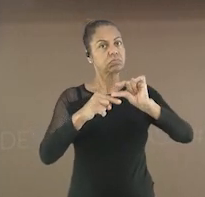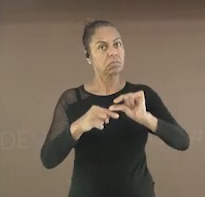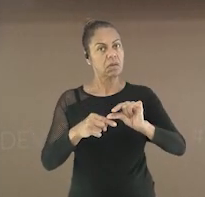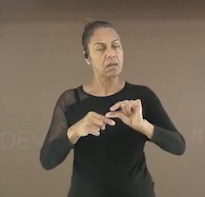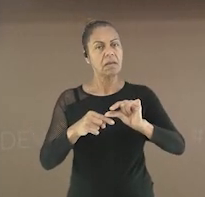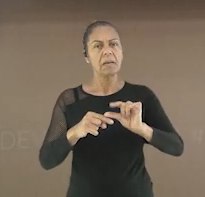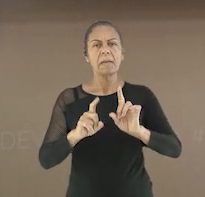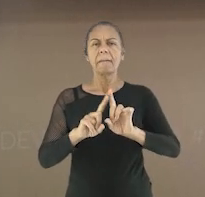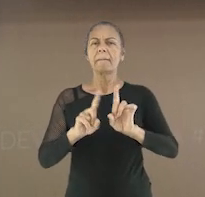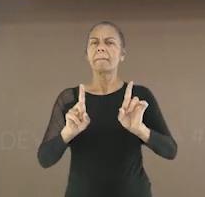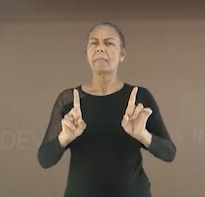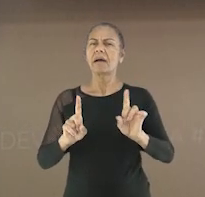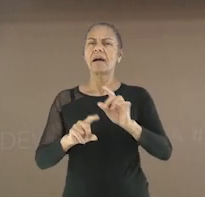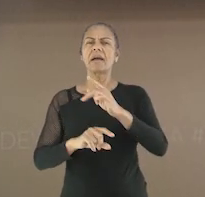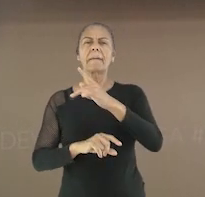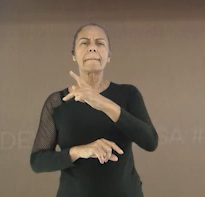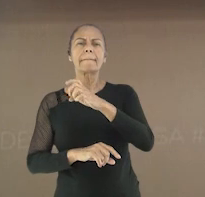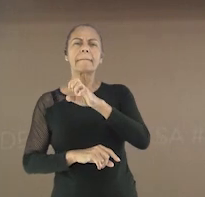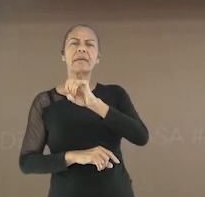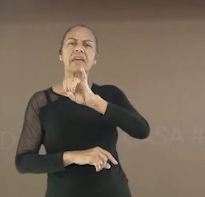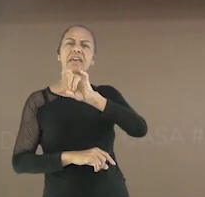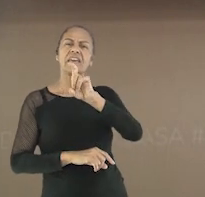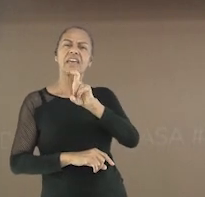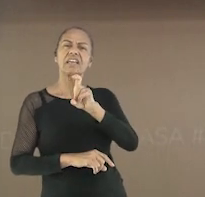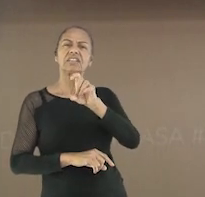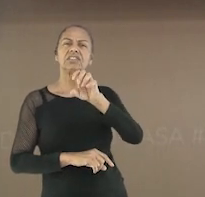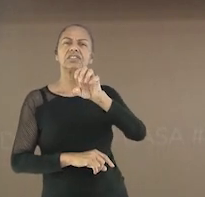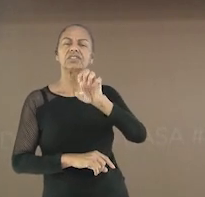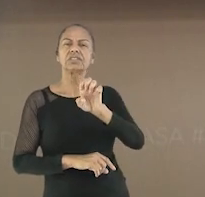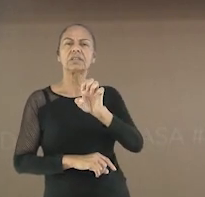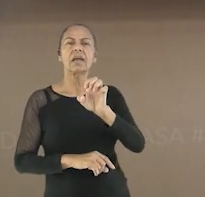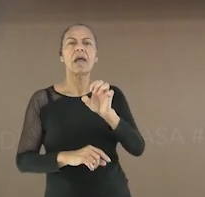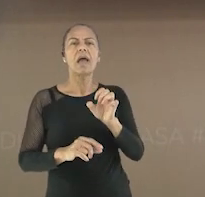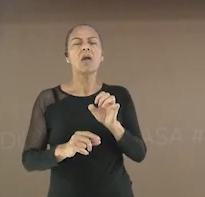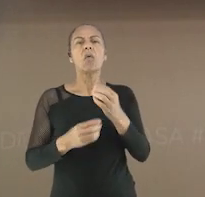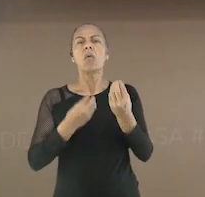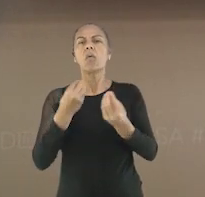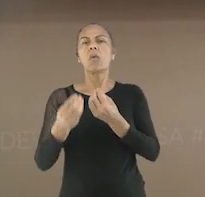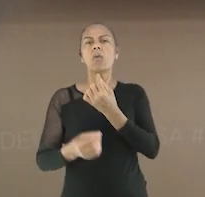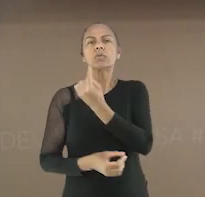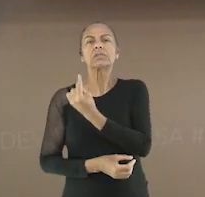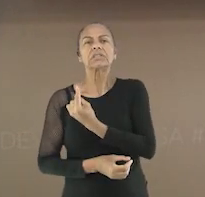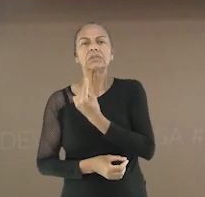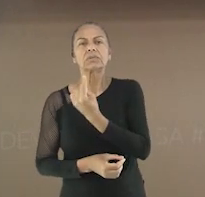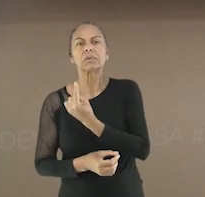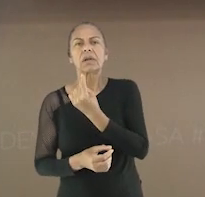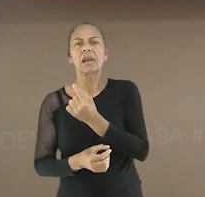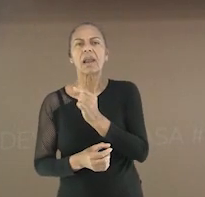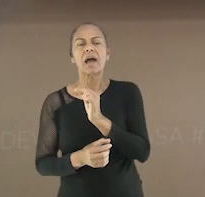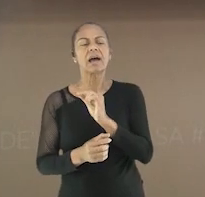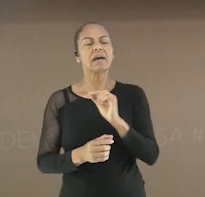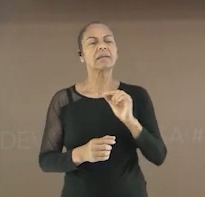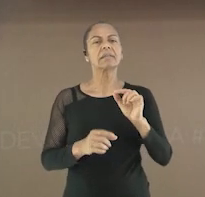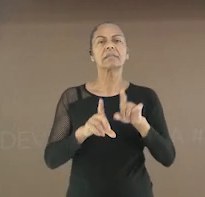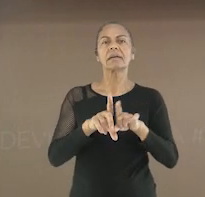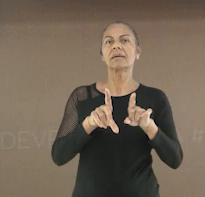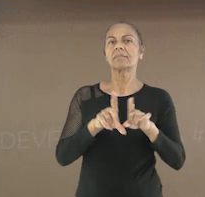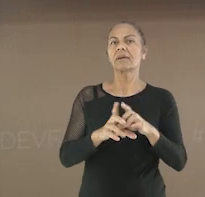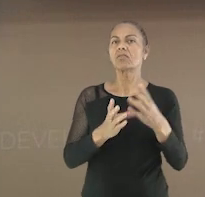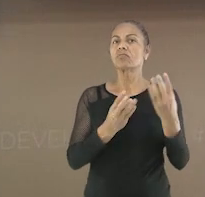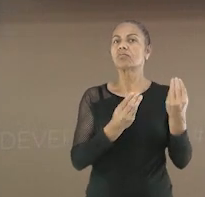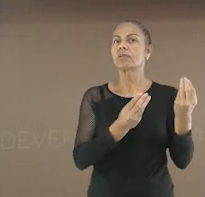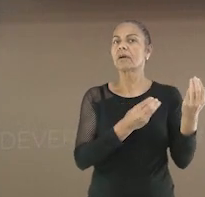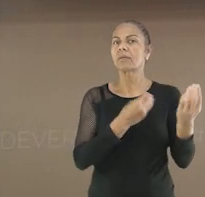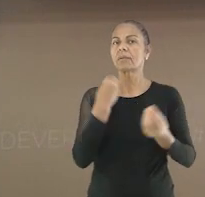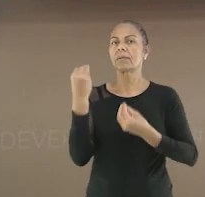o singular e o plural da palavra peixe? E aí, você pode escrever em seu caderno ou então gravar um